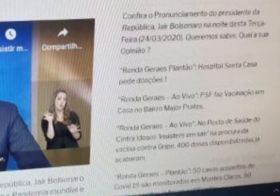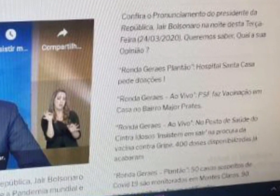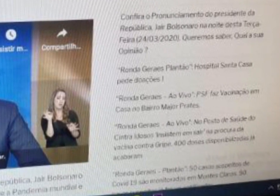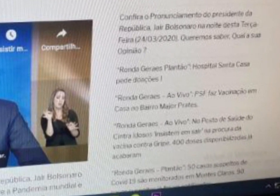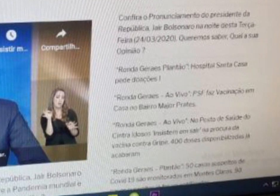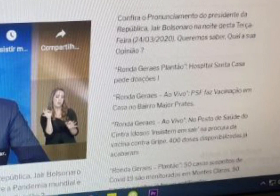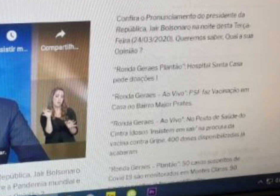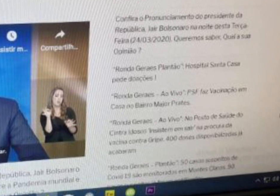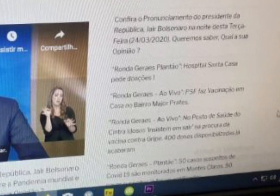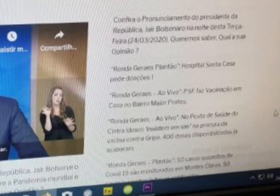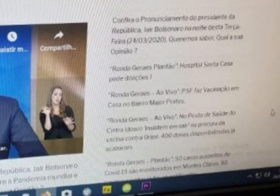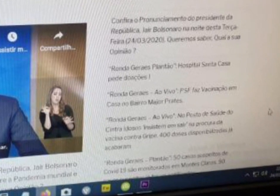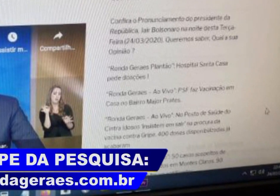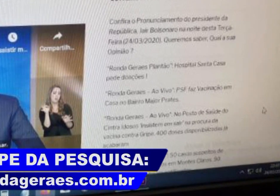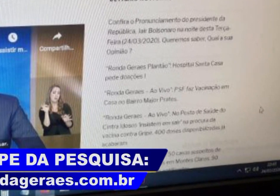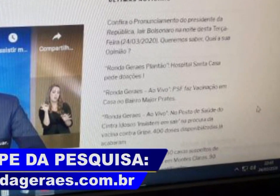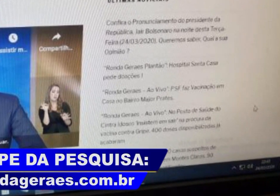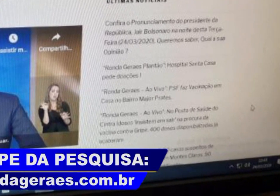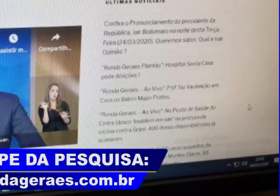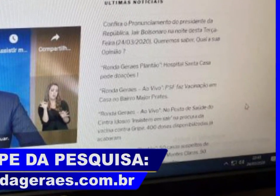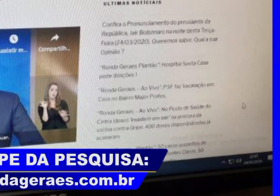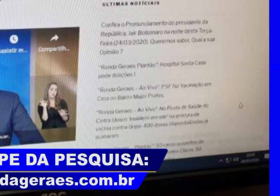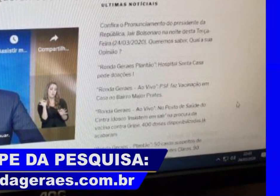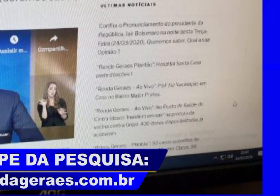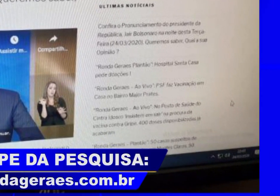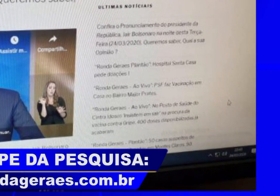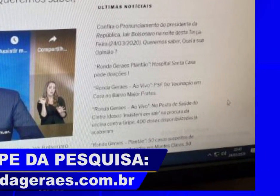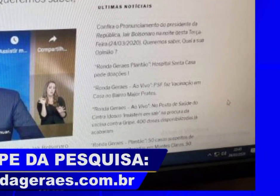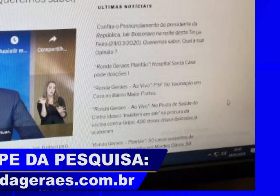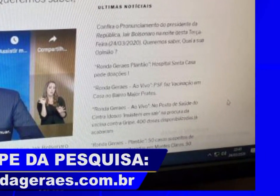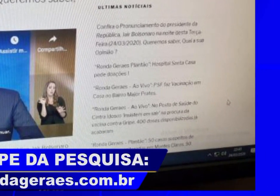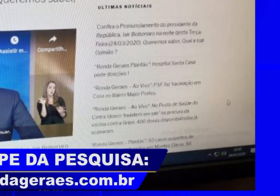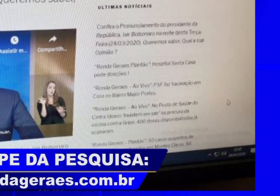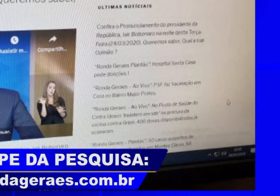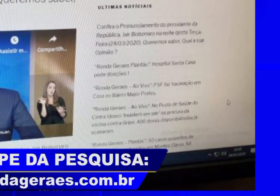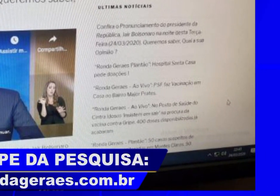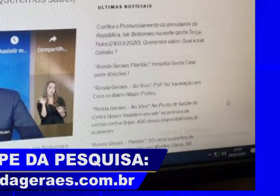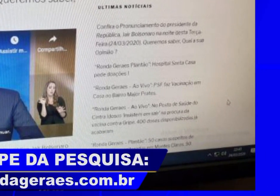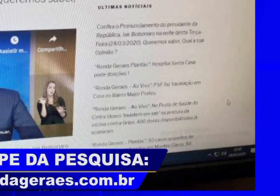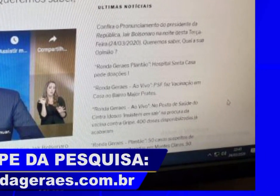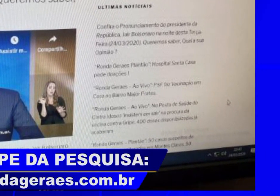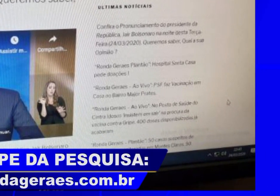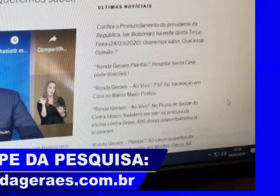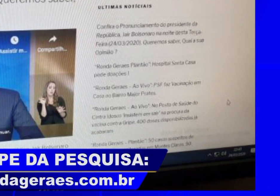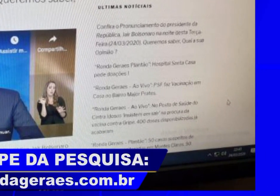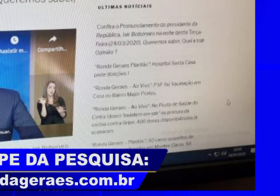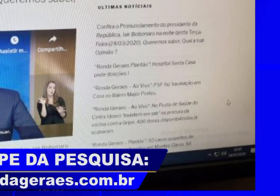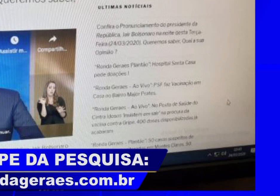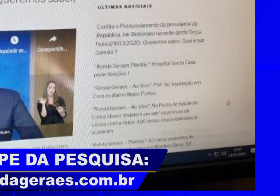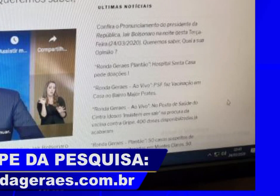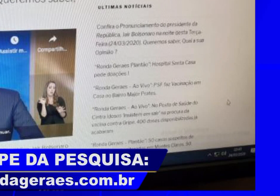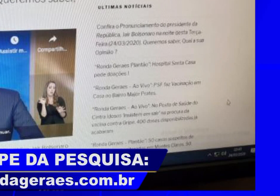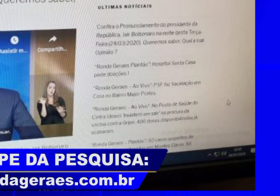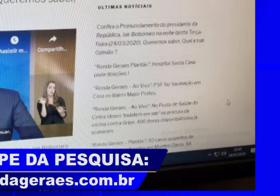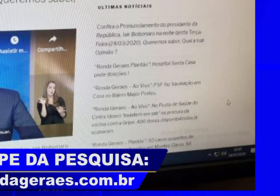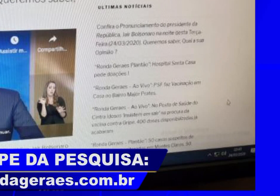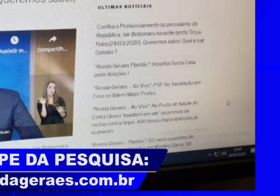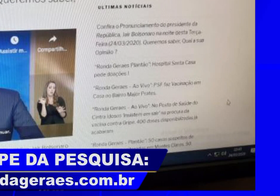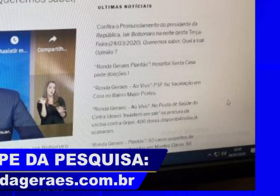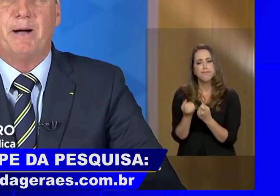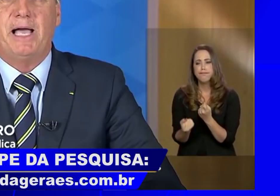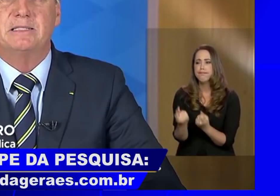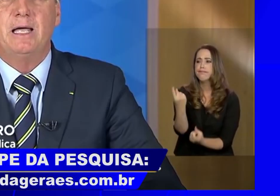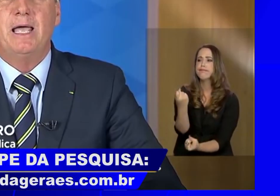e no site do honda gerais honda gerais.com.br e também nosso facebook nós lançamos uma enquete